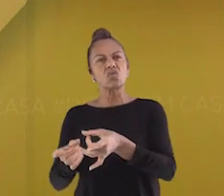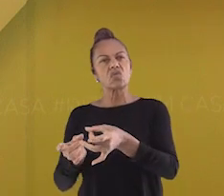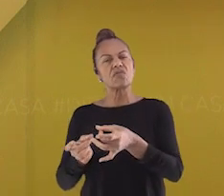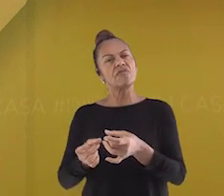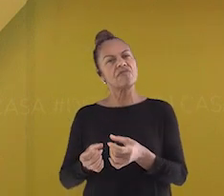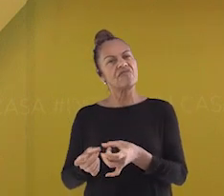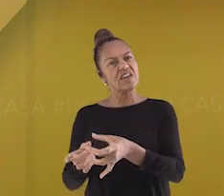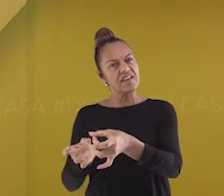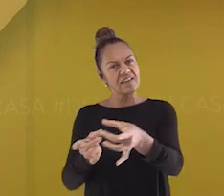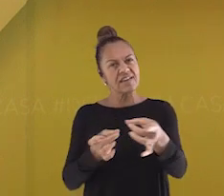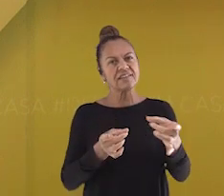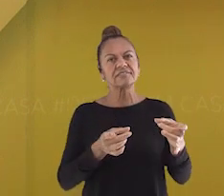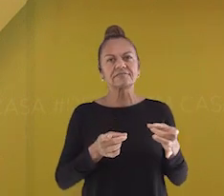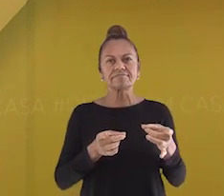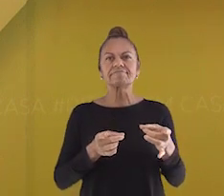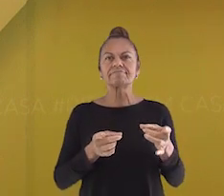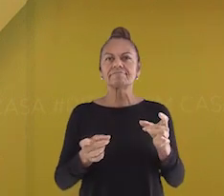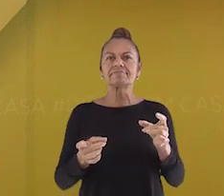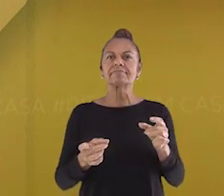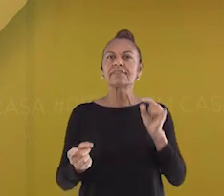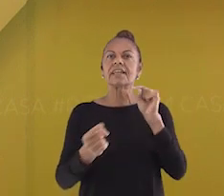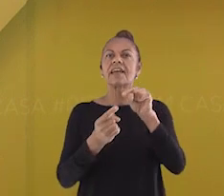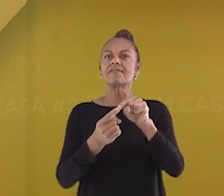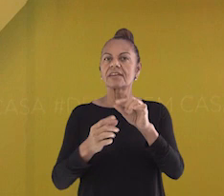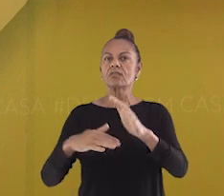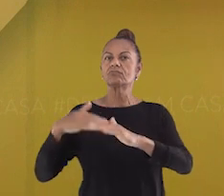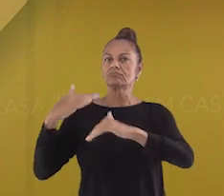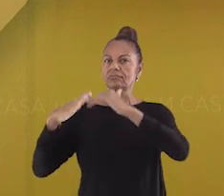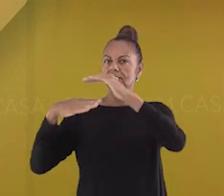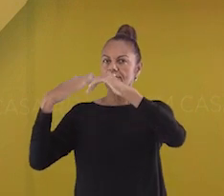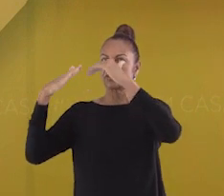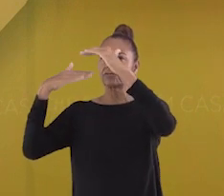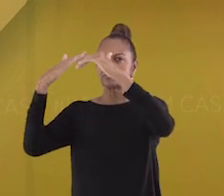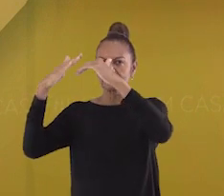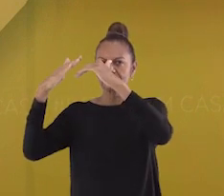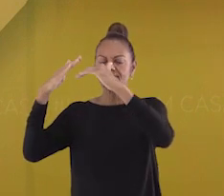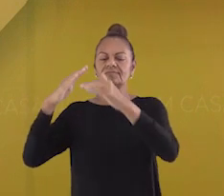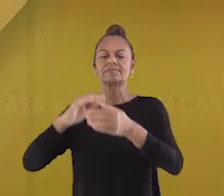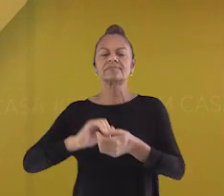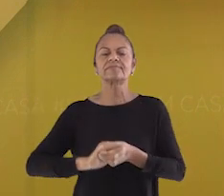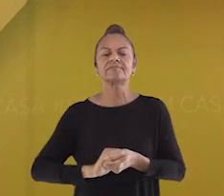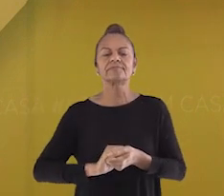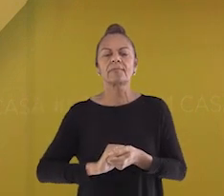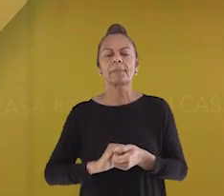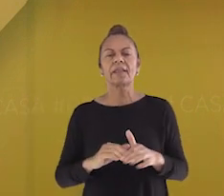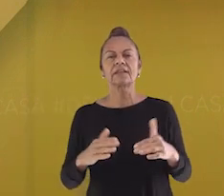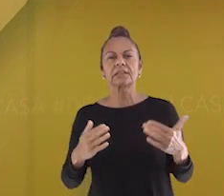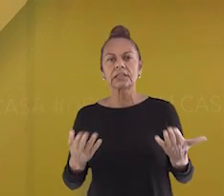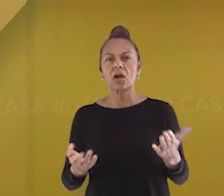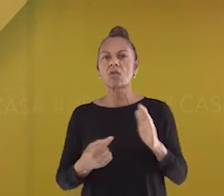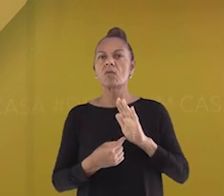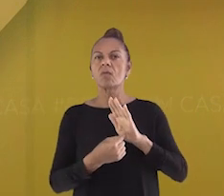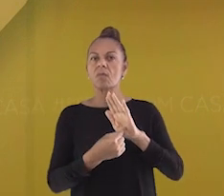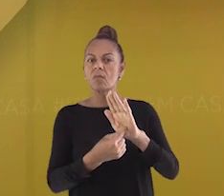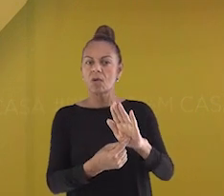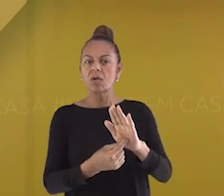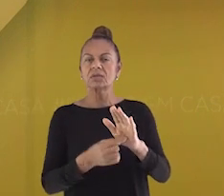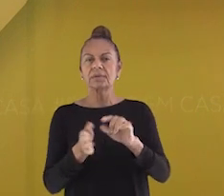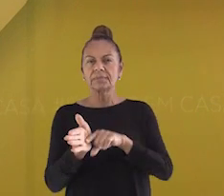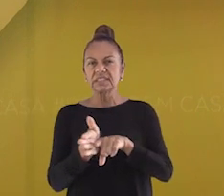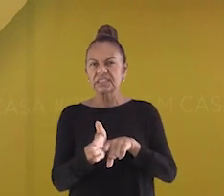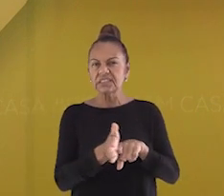de serviços e de comércio. Tendem a ser desenvolvidos. Como